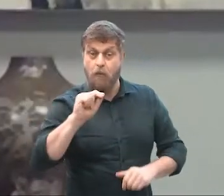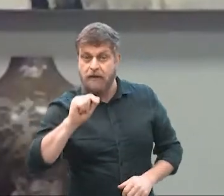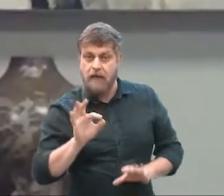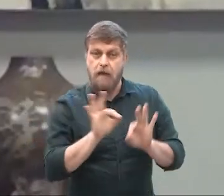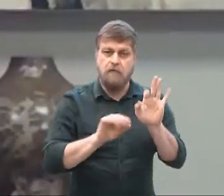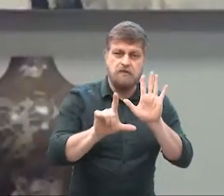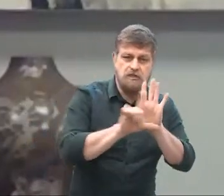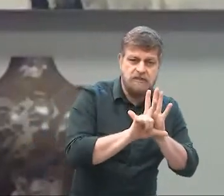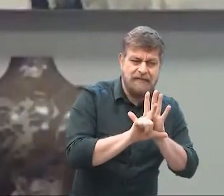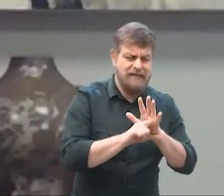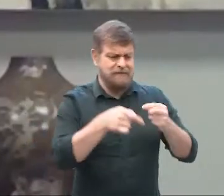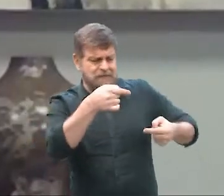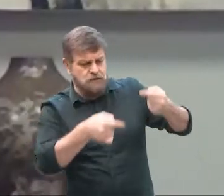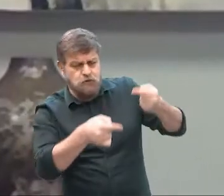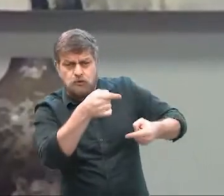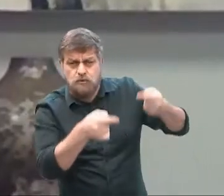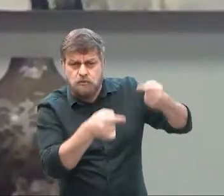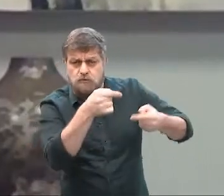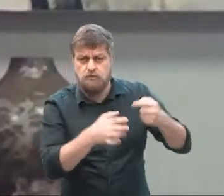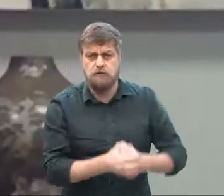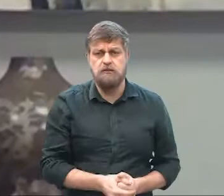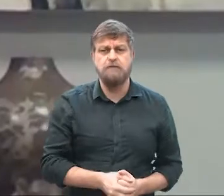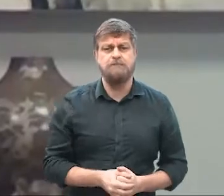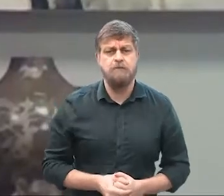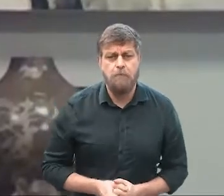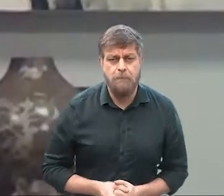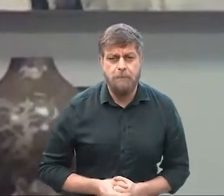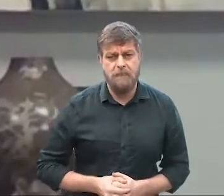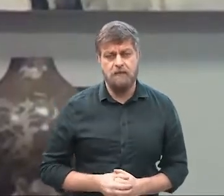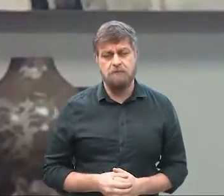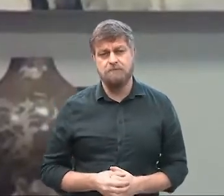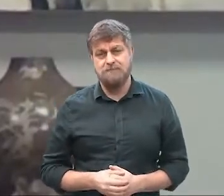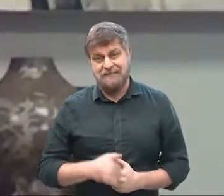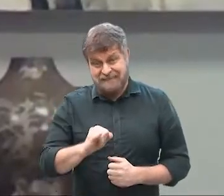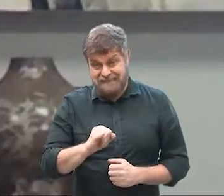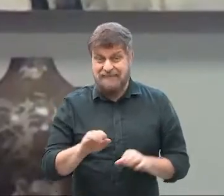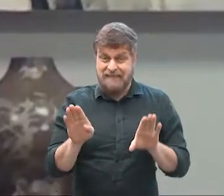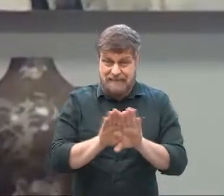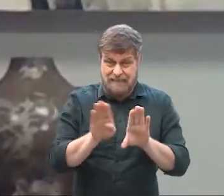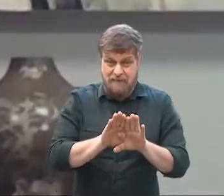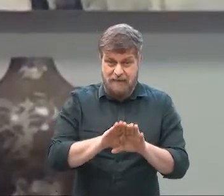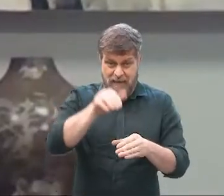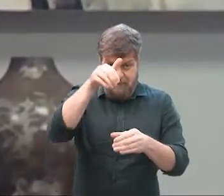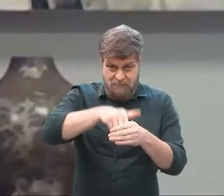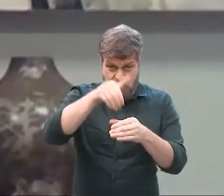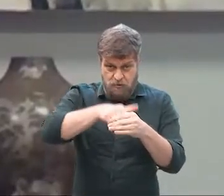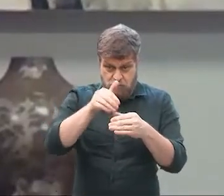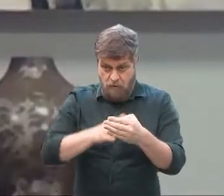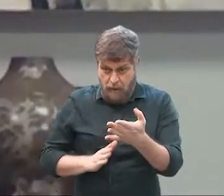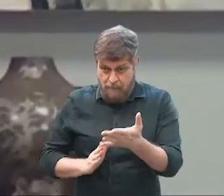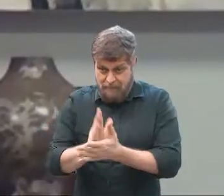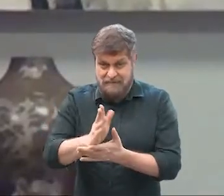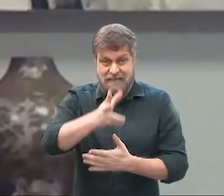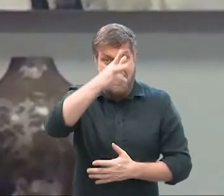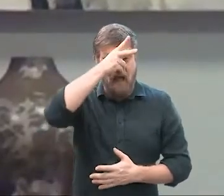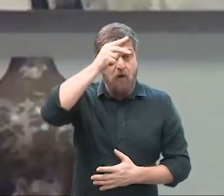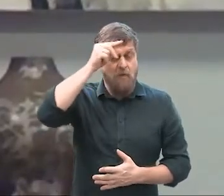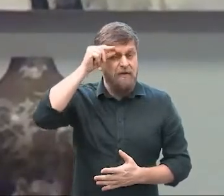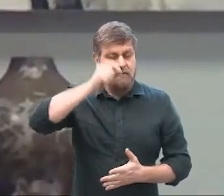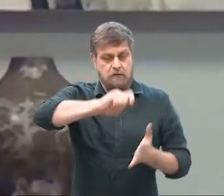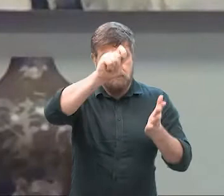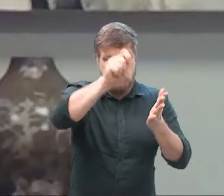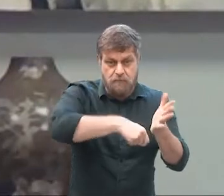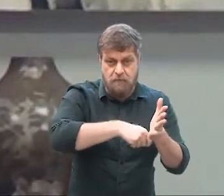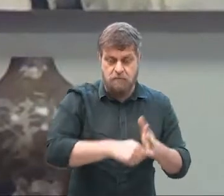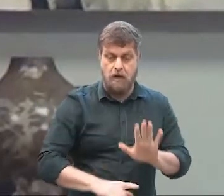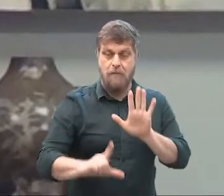leis, discutir os projetos de leis no mais alto nível e, se possível, aprovando após a sanção do prefeito,